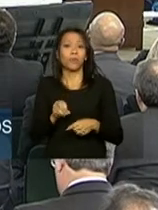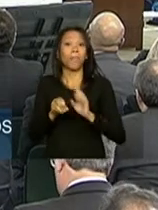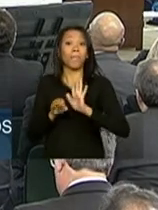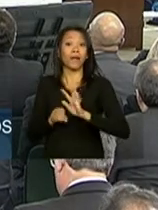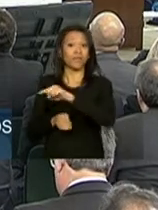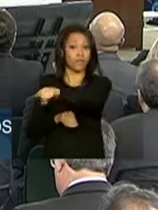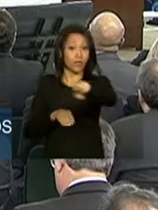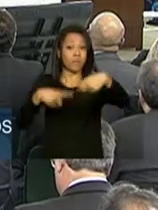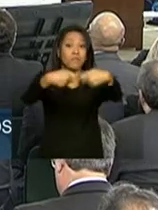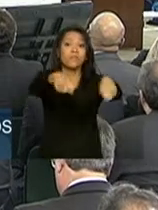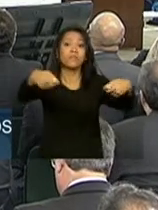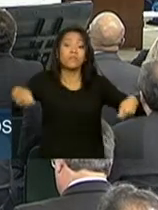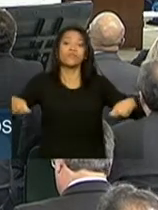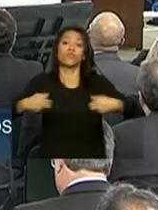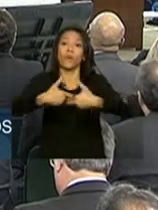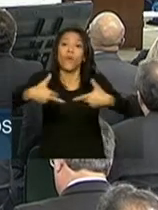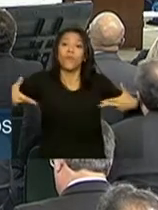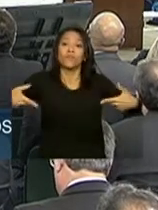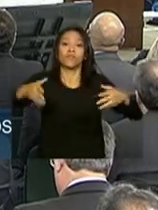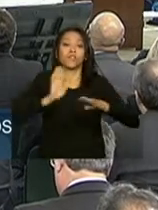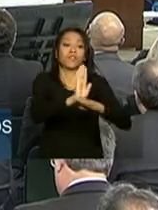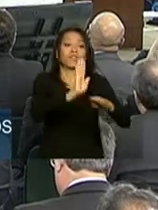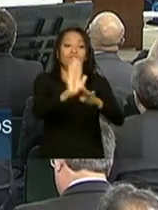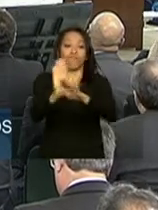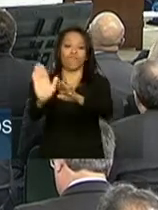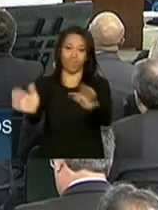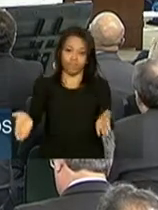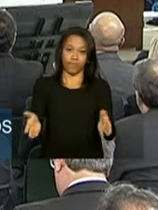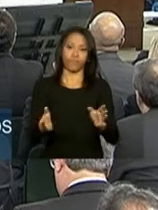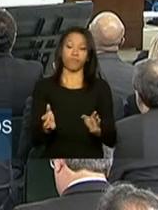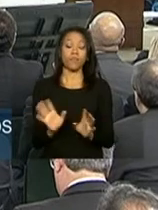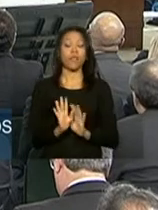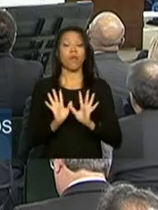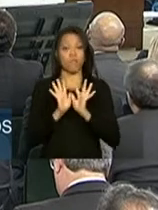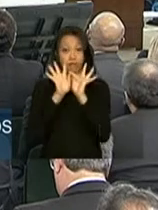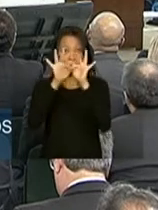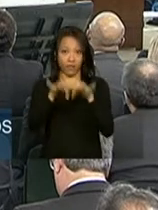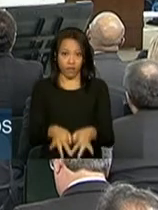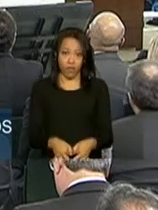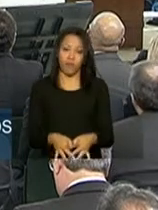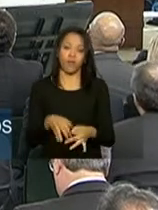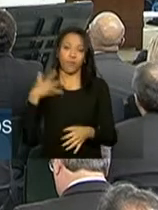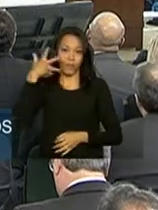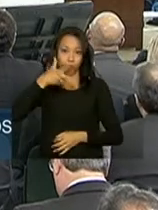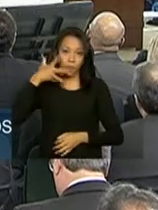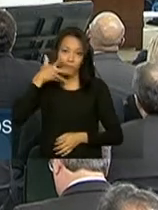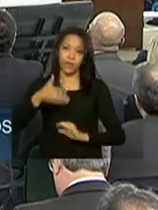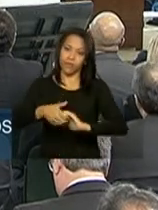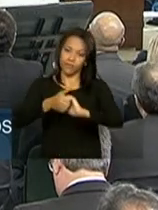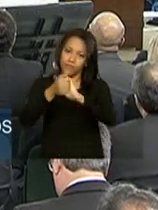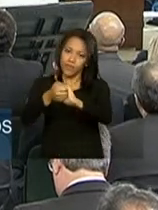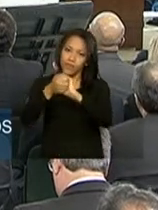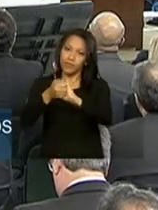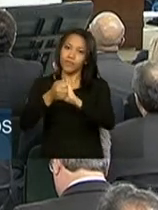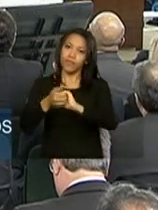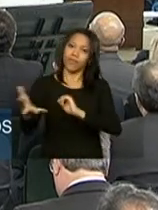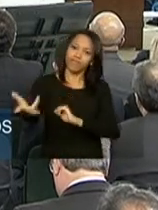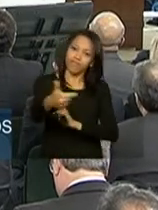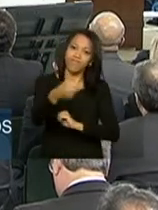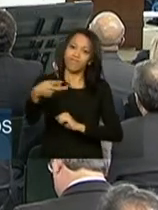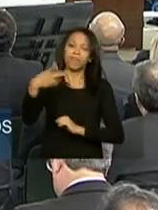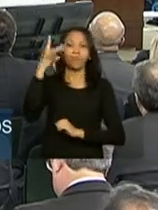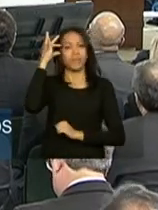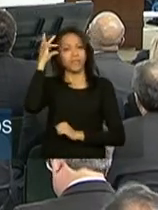resolvidas. Assim, para encerrar, eu quero saudar a presidenta neste dia, meus caros